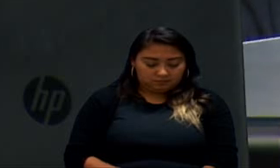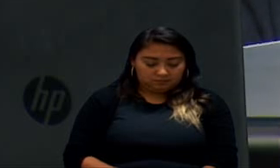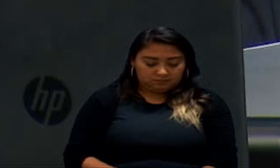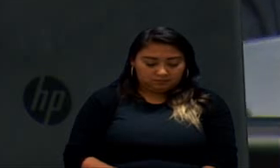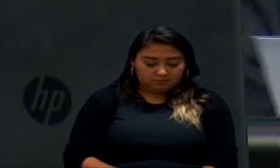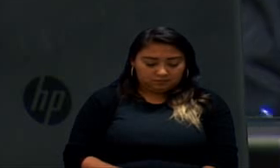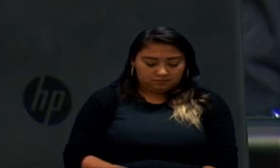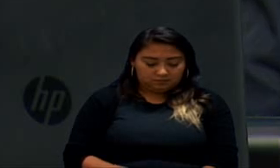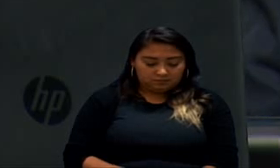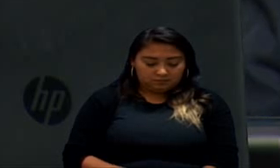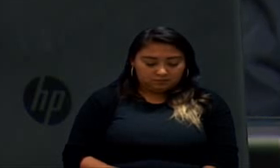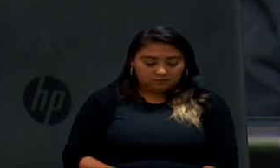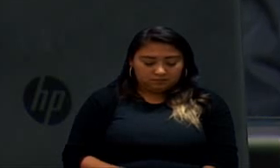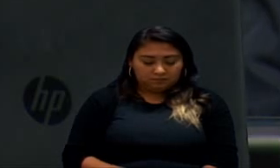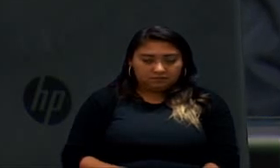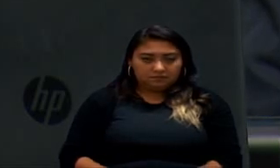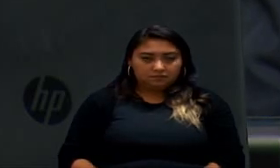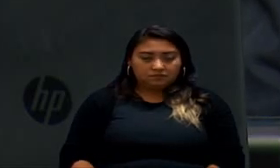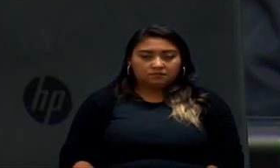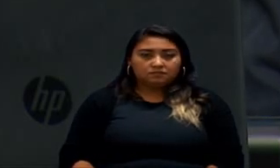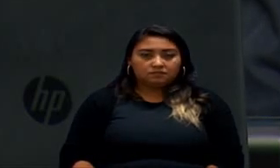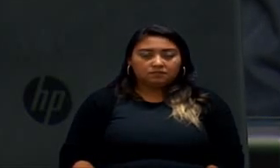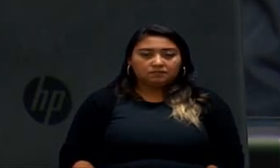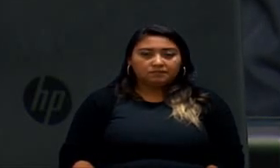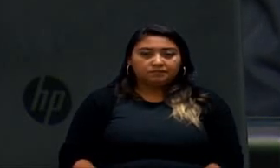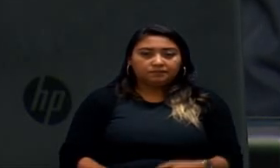Não, mas vamos sair fora. Depois você fala a hora que voltar.